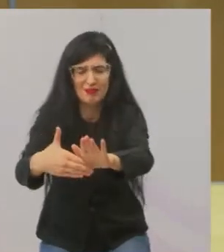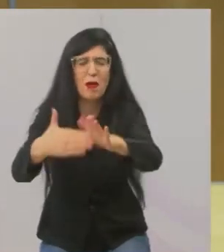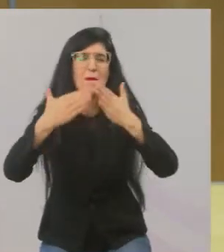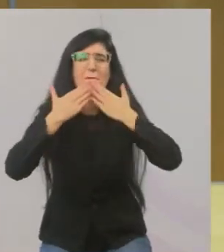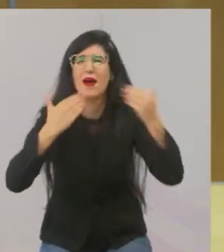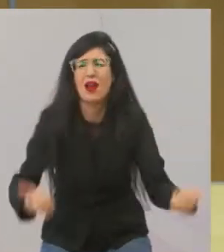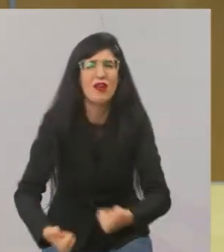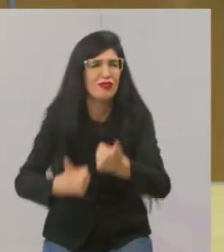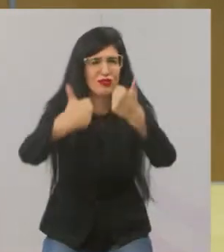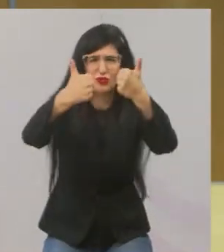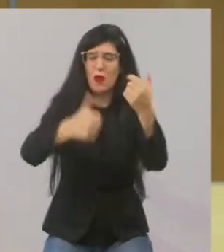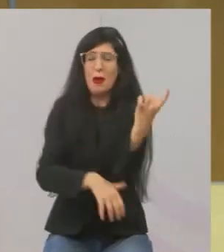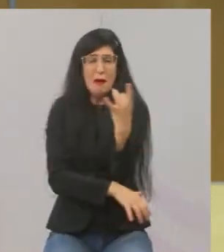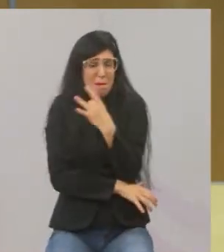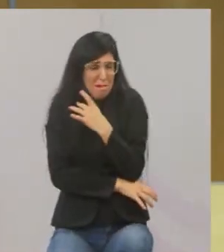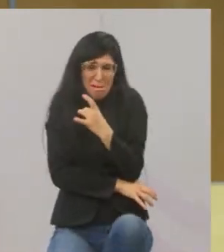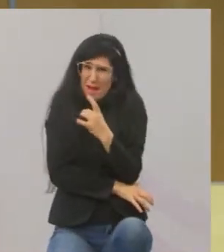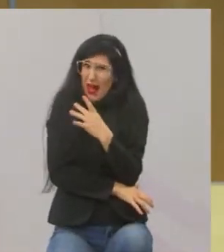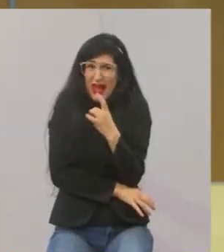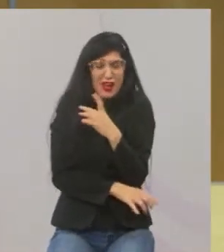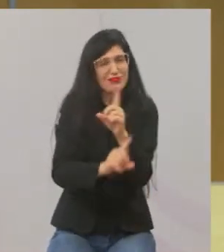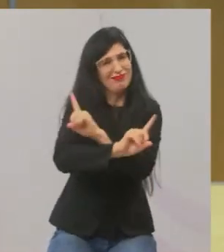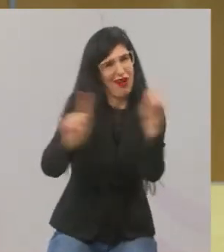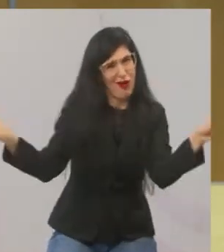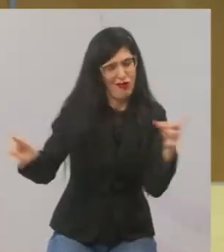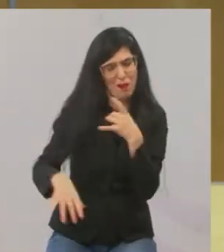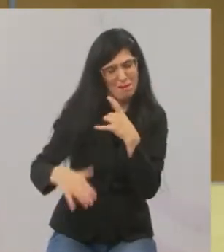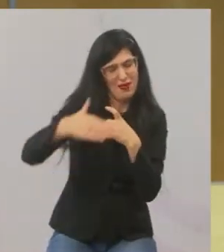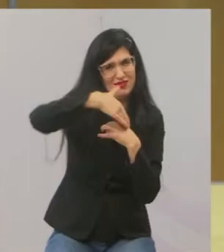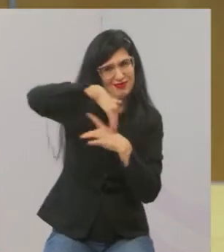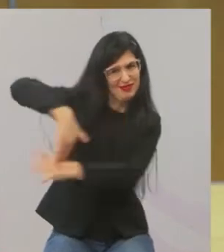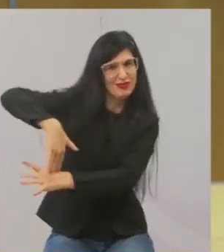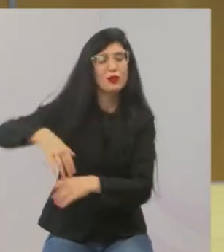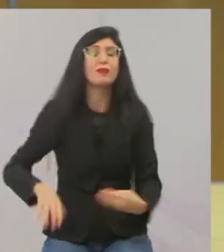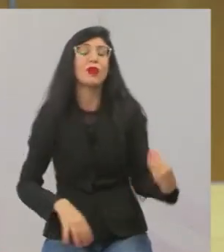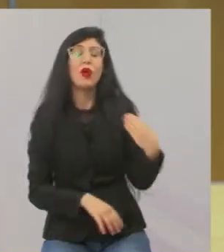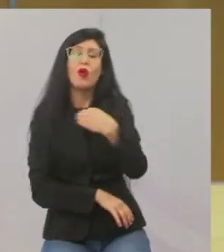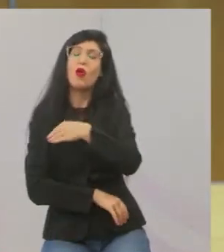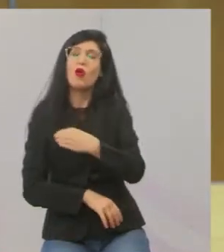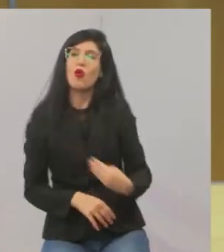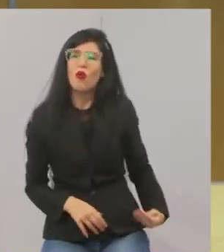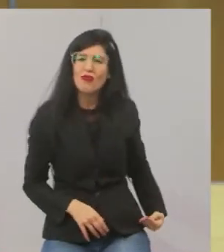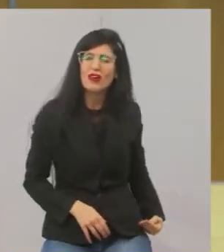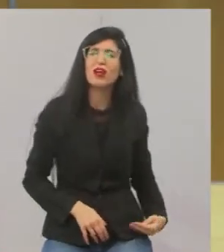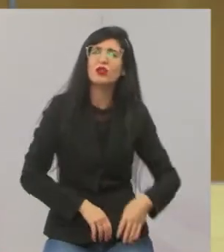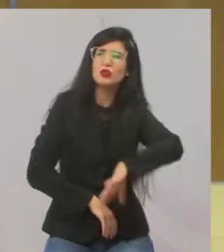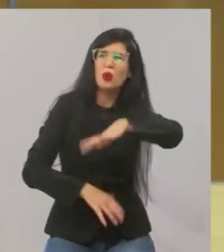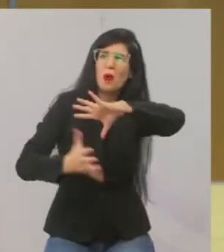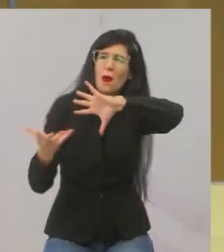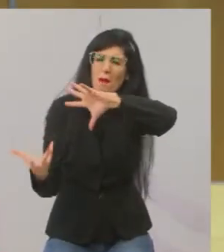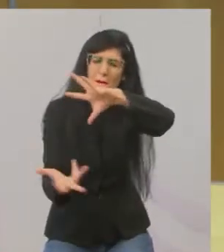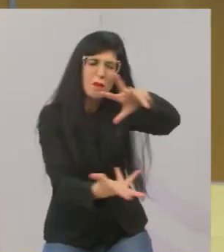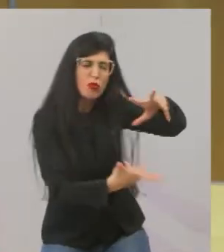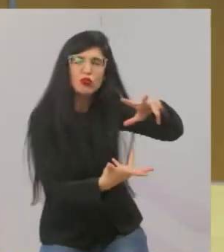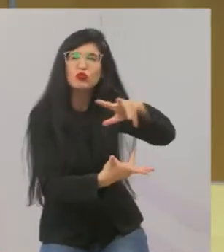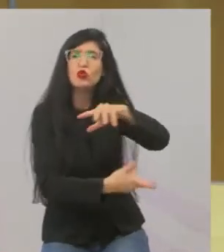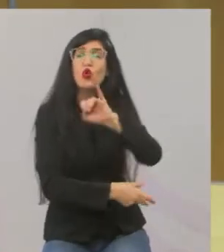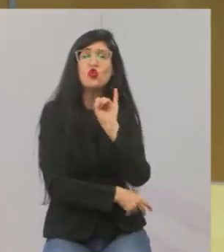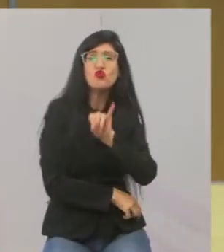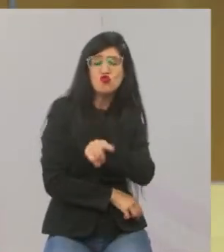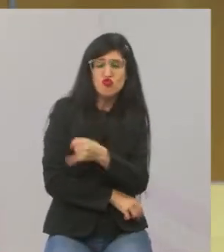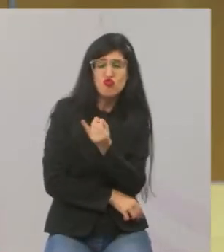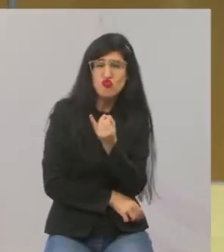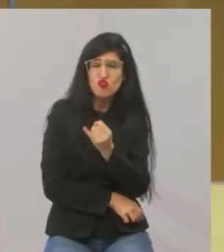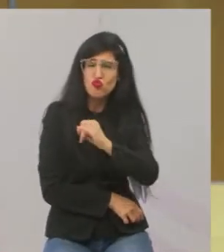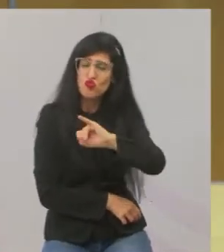ter medo? Por que o nosso governador, meu, seu, do mundo inteiro, está em João? Quem não sabe onde fica João?